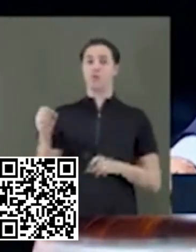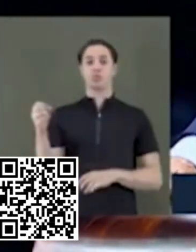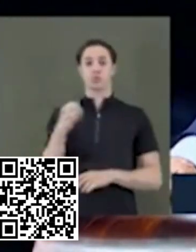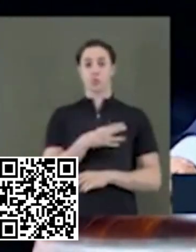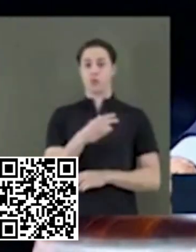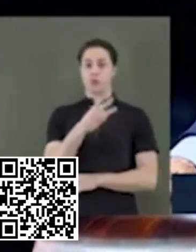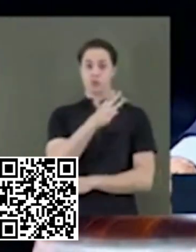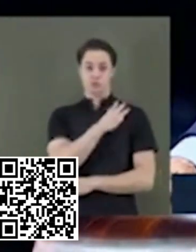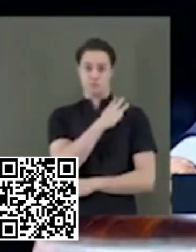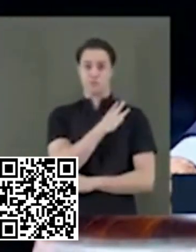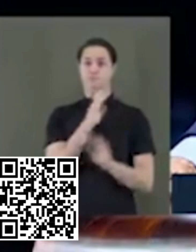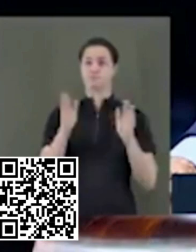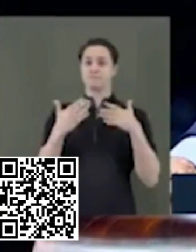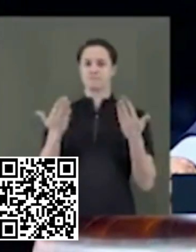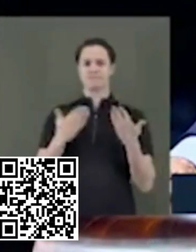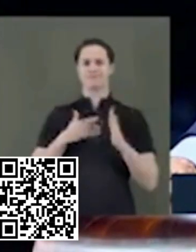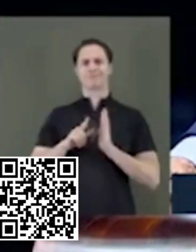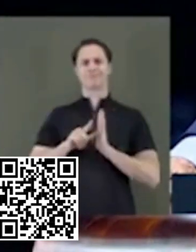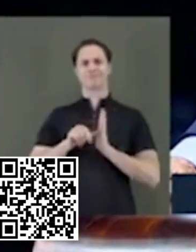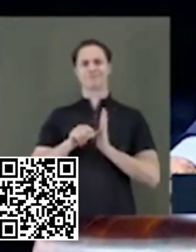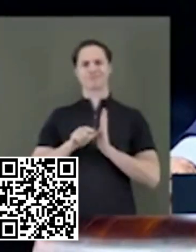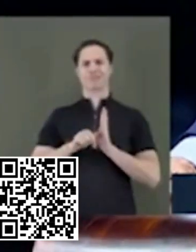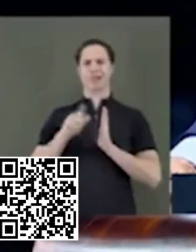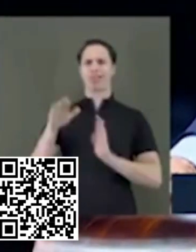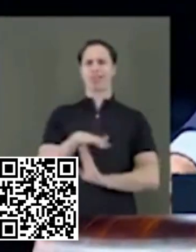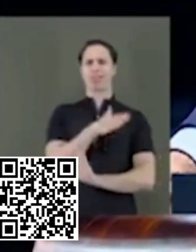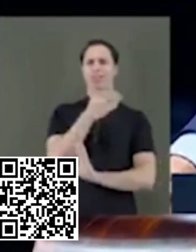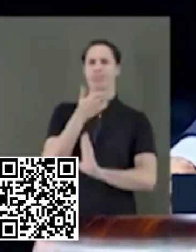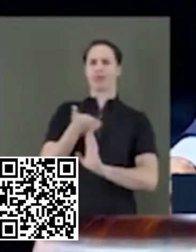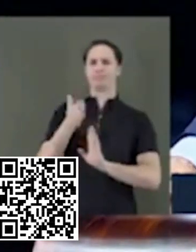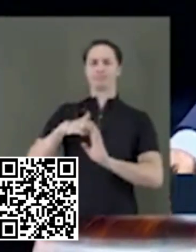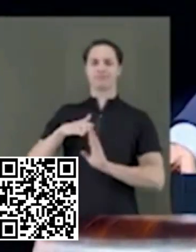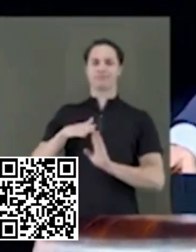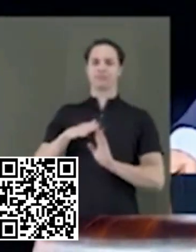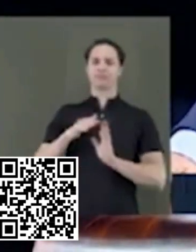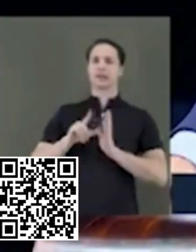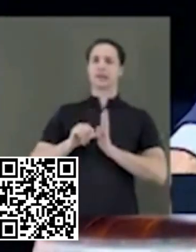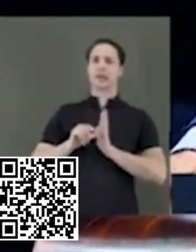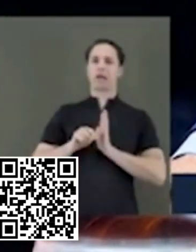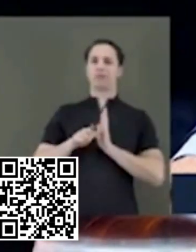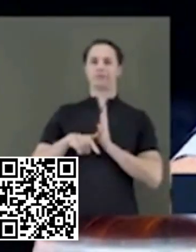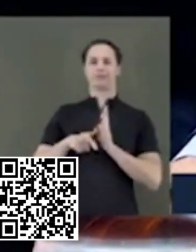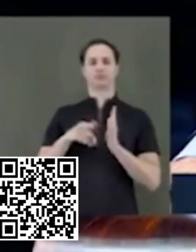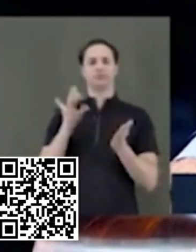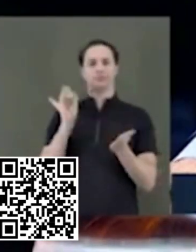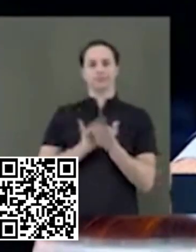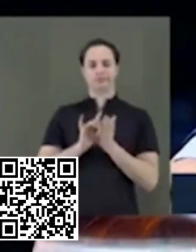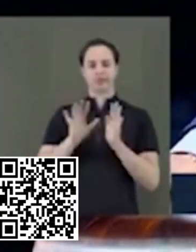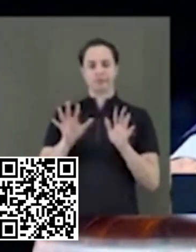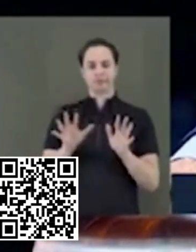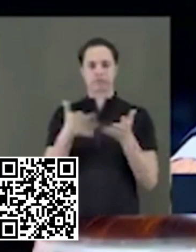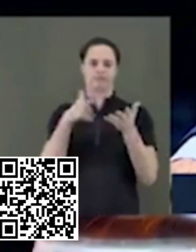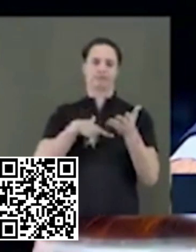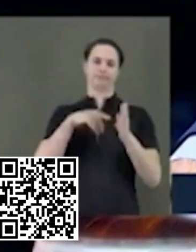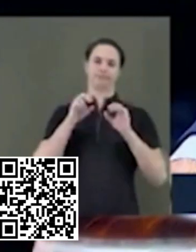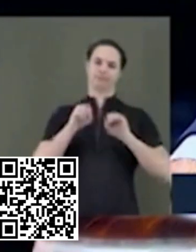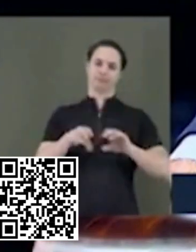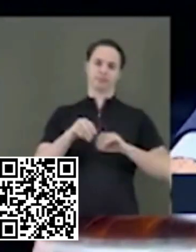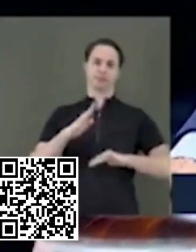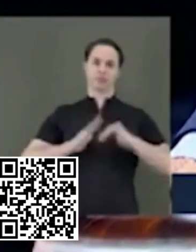médio. E isso acaba atrasando mais ainda, não é, a implementação da educação